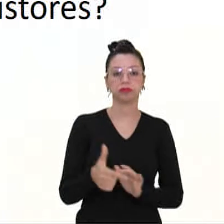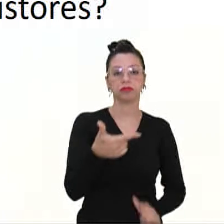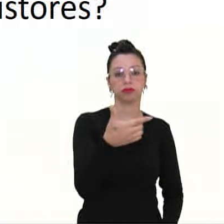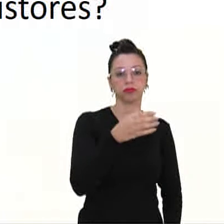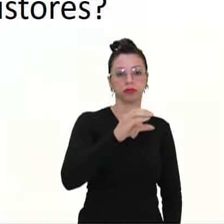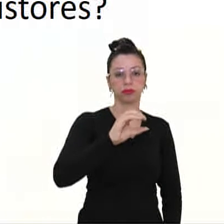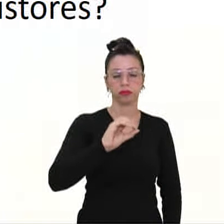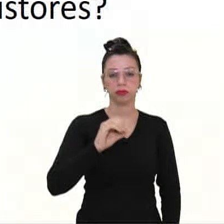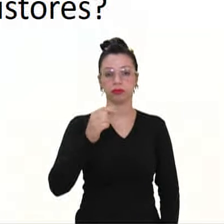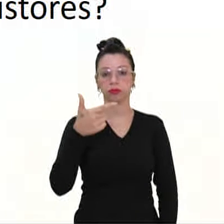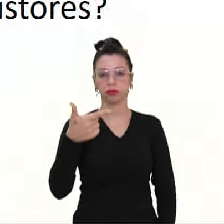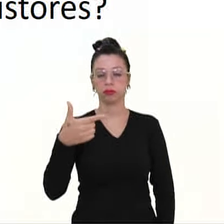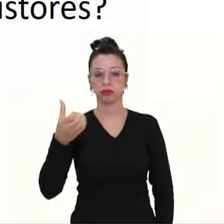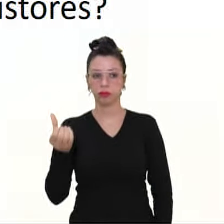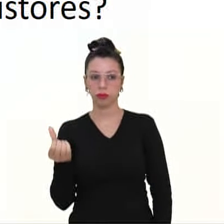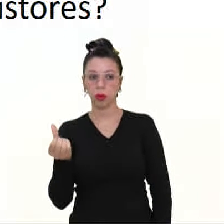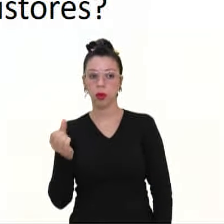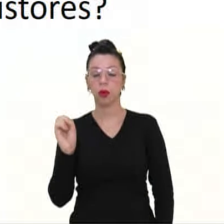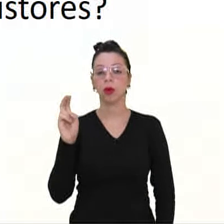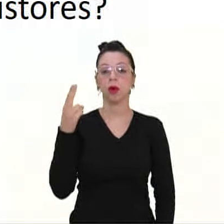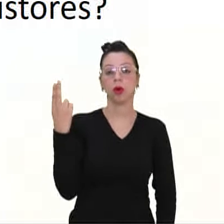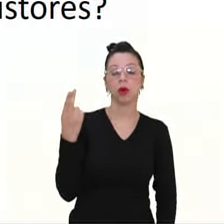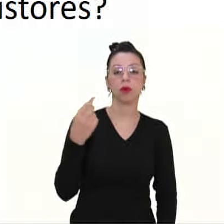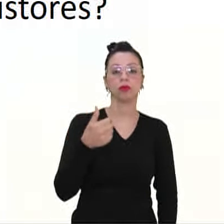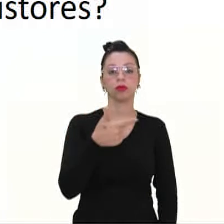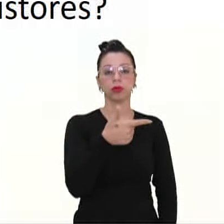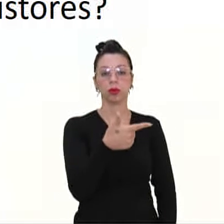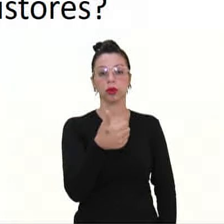2026? Ou o ano em questão será